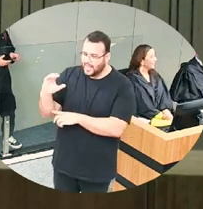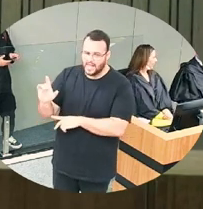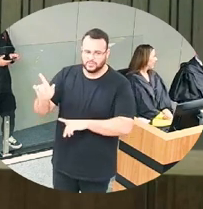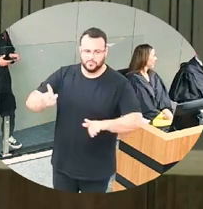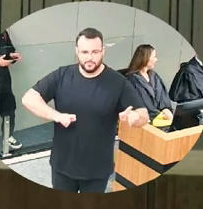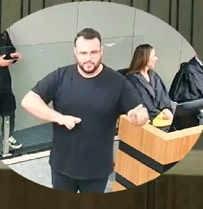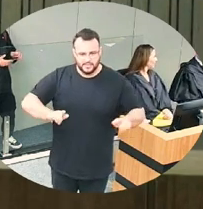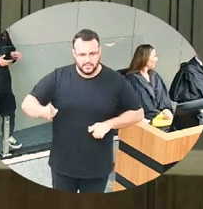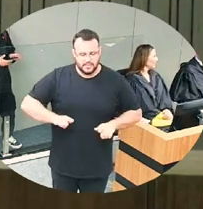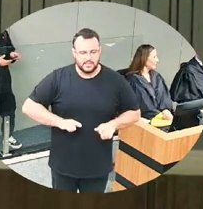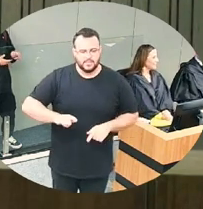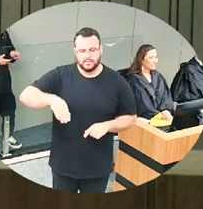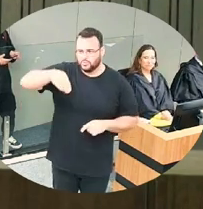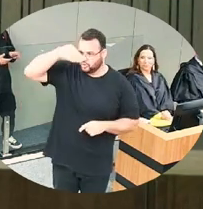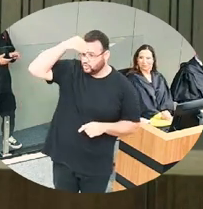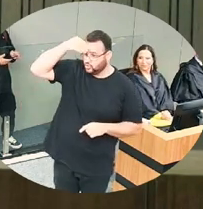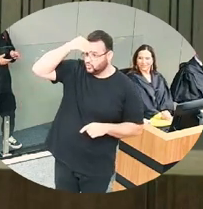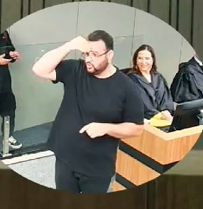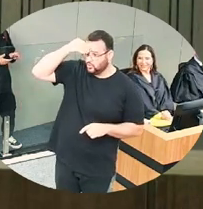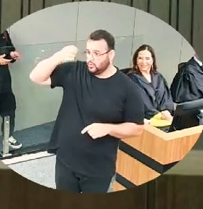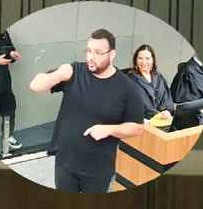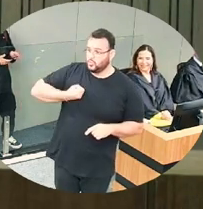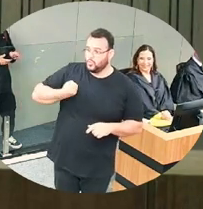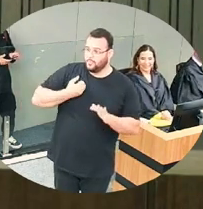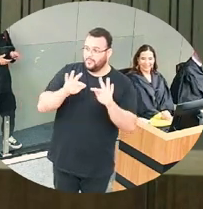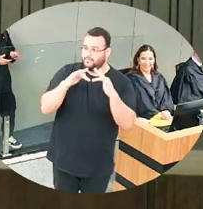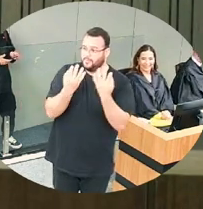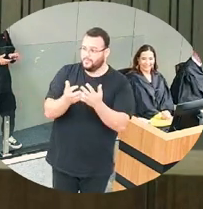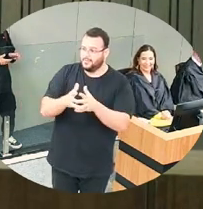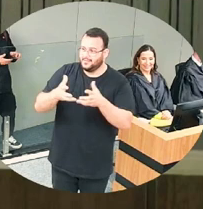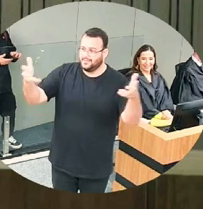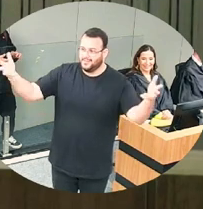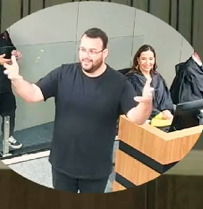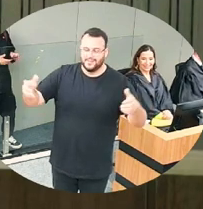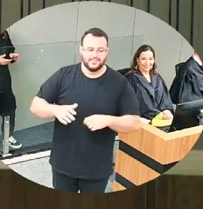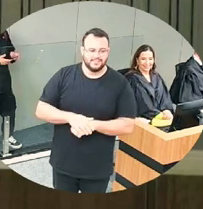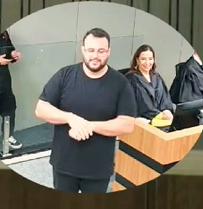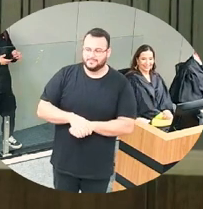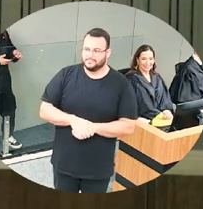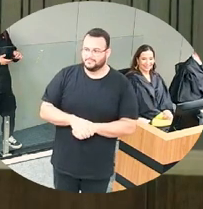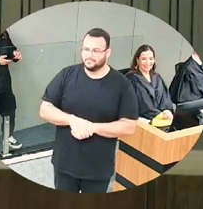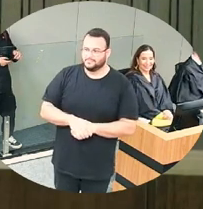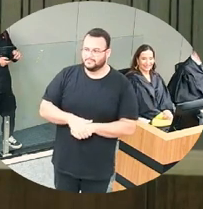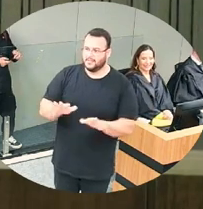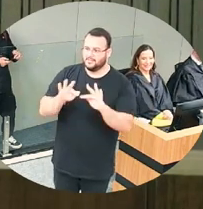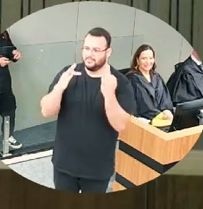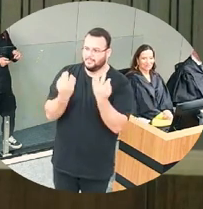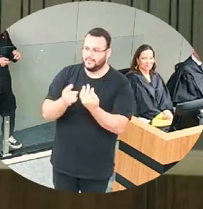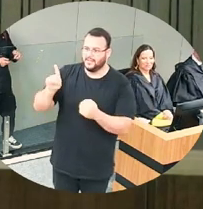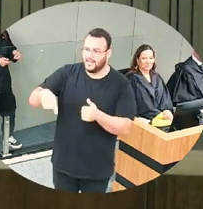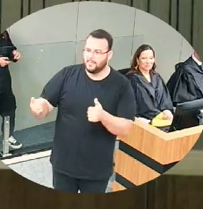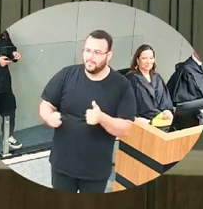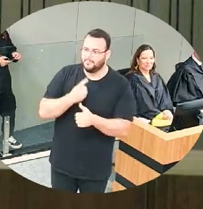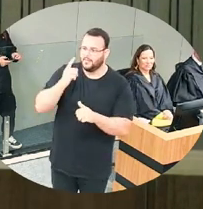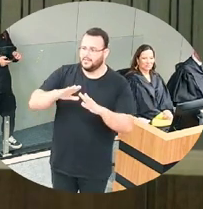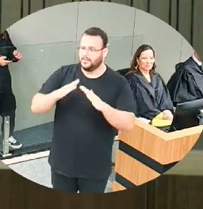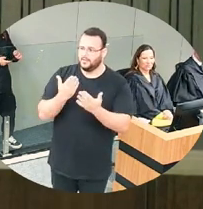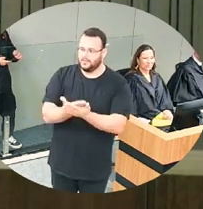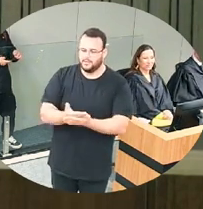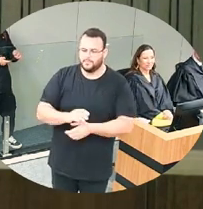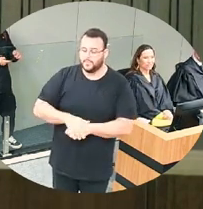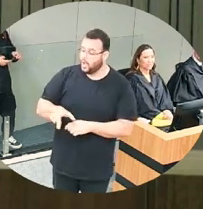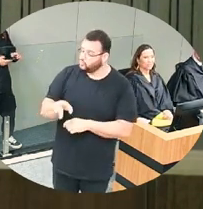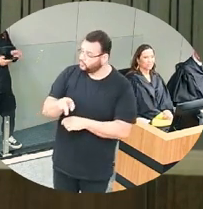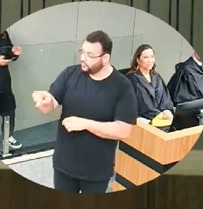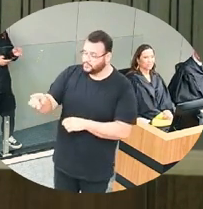sobrinhos a família numerosa nos traz o sentido da coletividade e da disciplina a família é a primeira escola aos